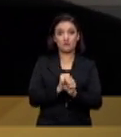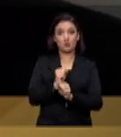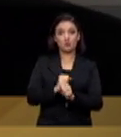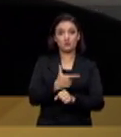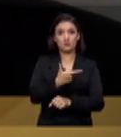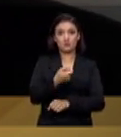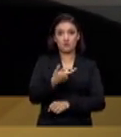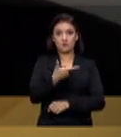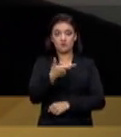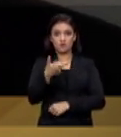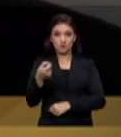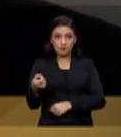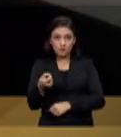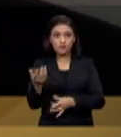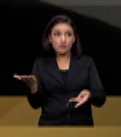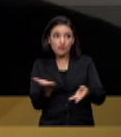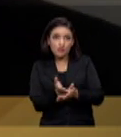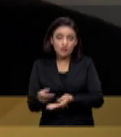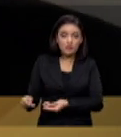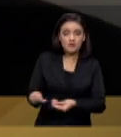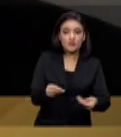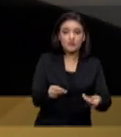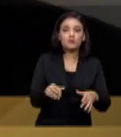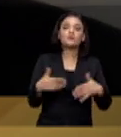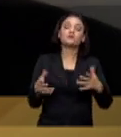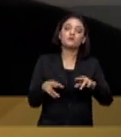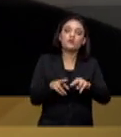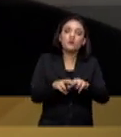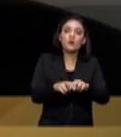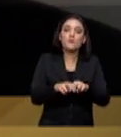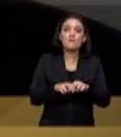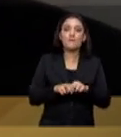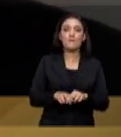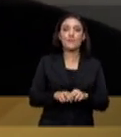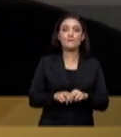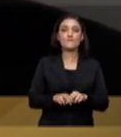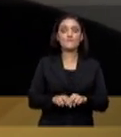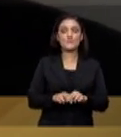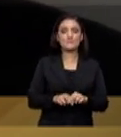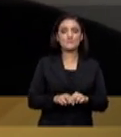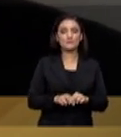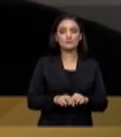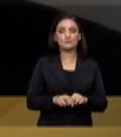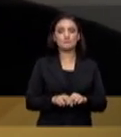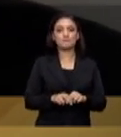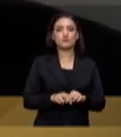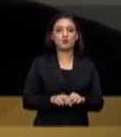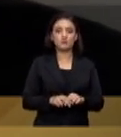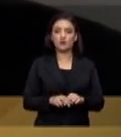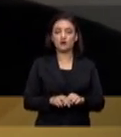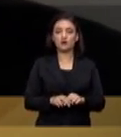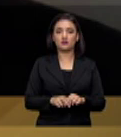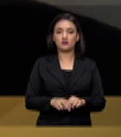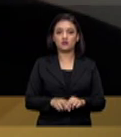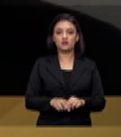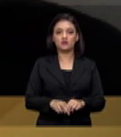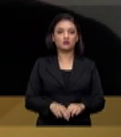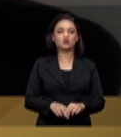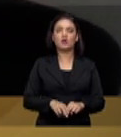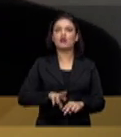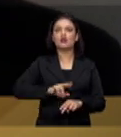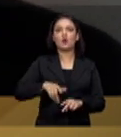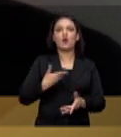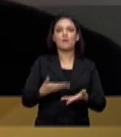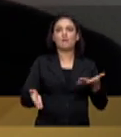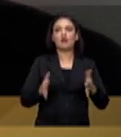novembro de 2020, razão pela qual, consta da decisão agravada, a questão não se encontra preclusa.